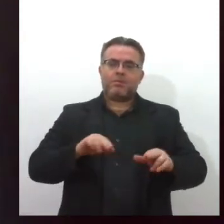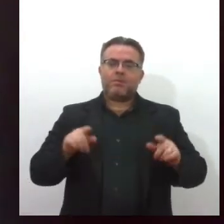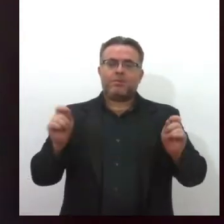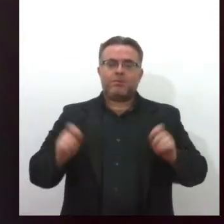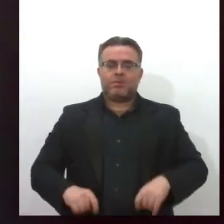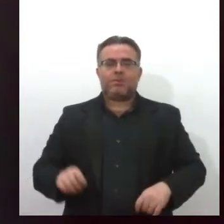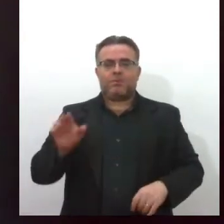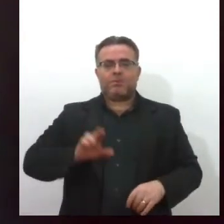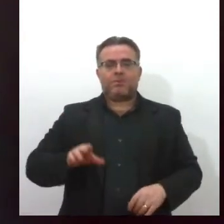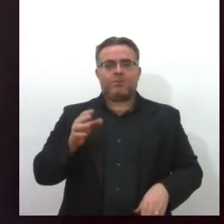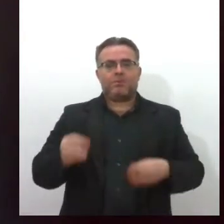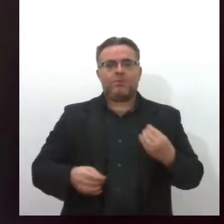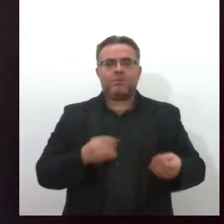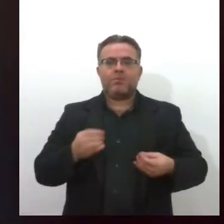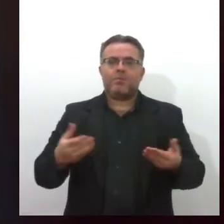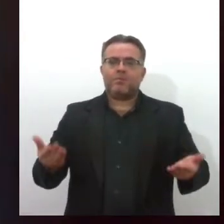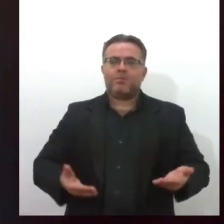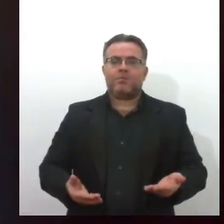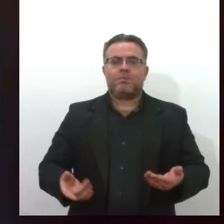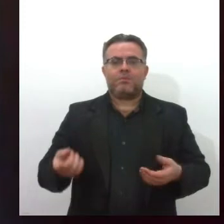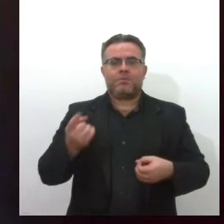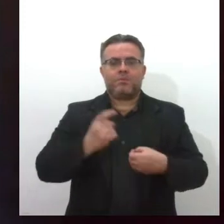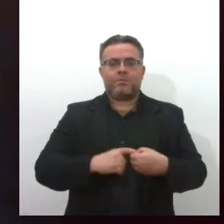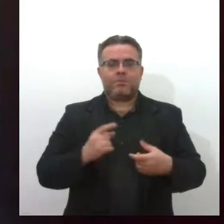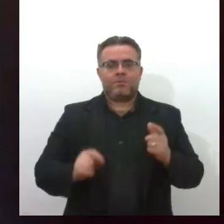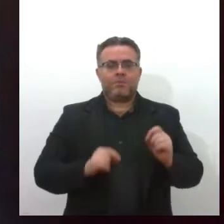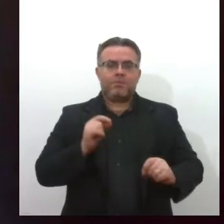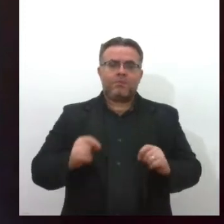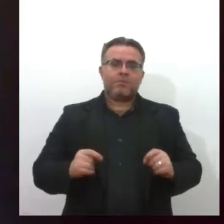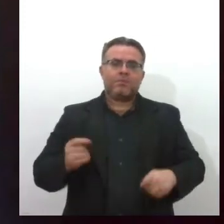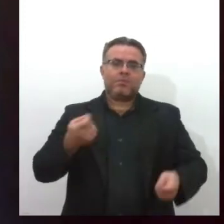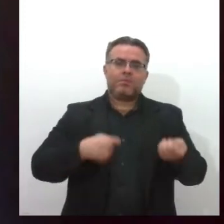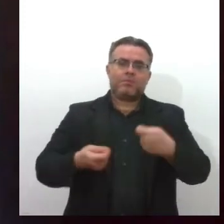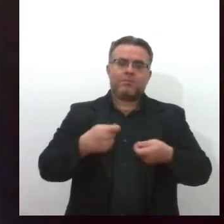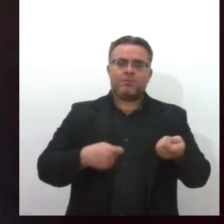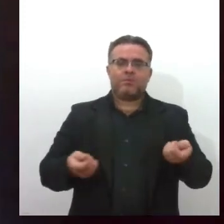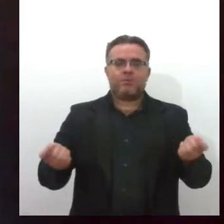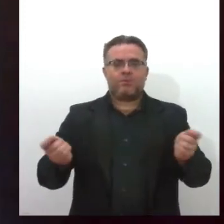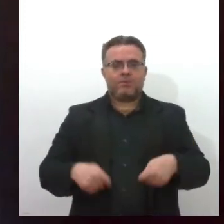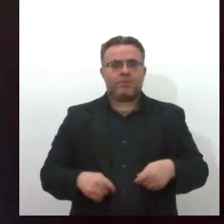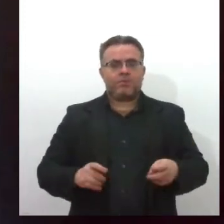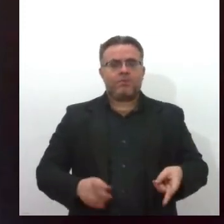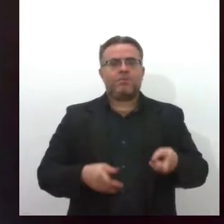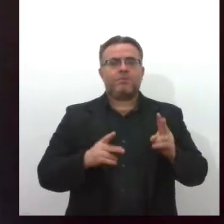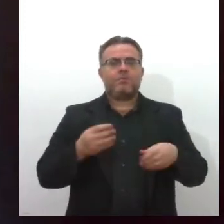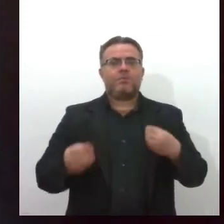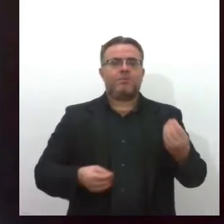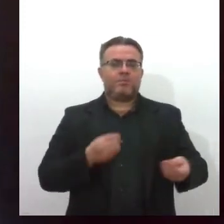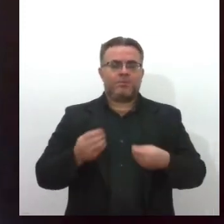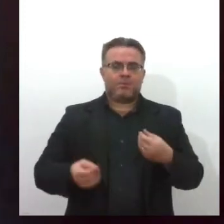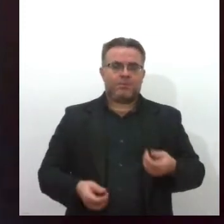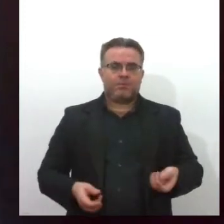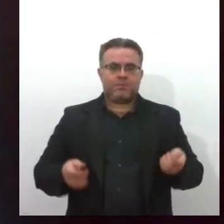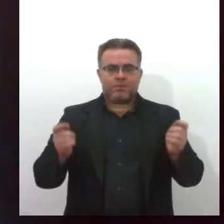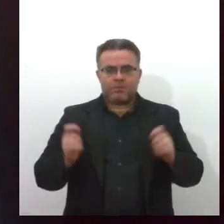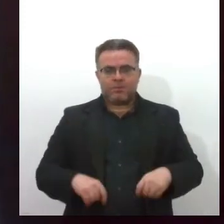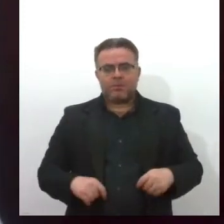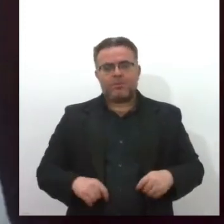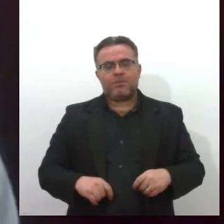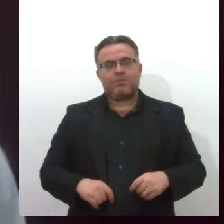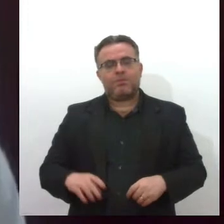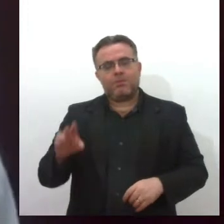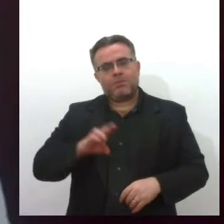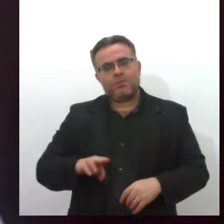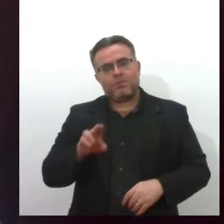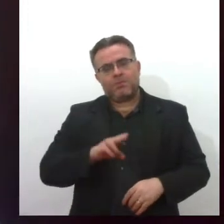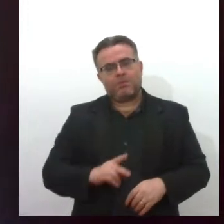para justamente esse momento de retomada econômica, para viabilizar e potencializar e otimizar,